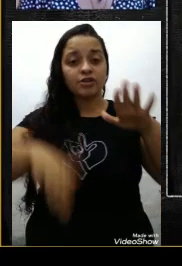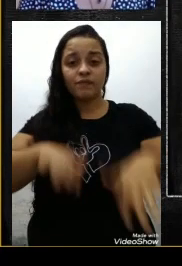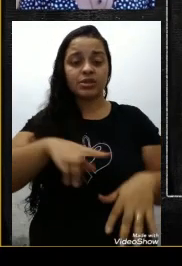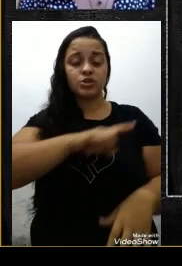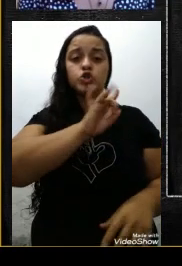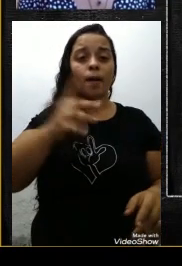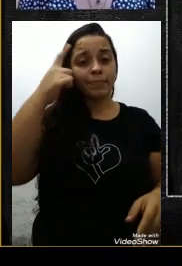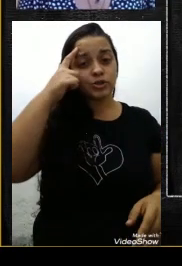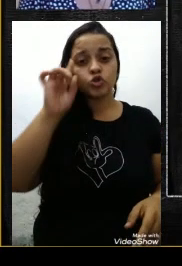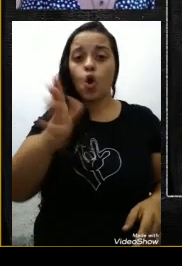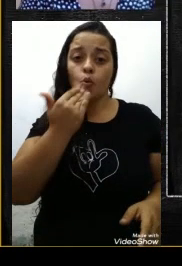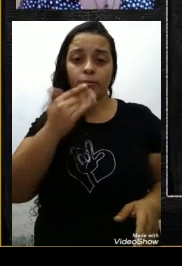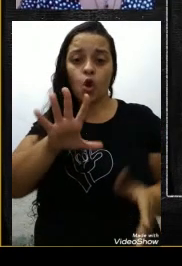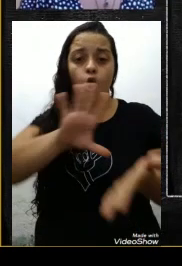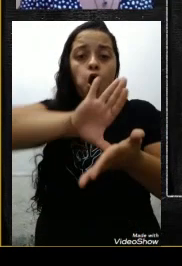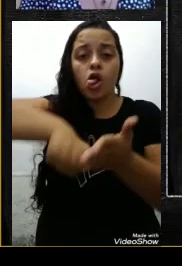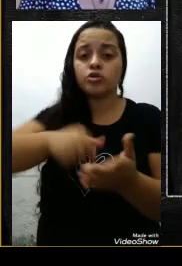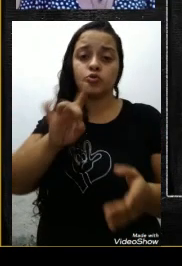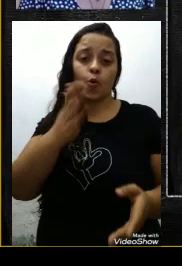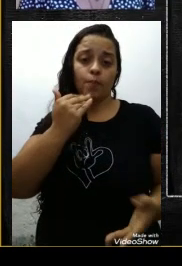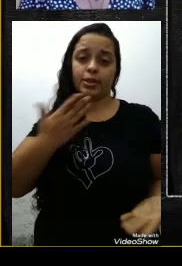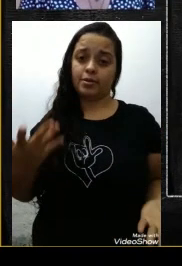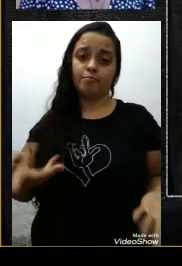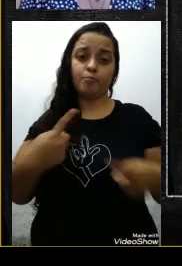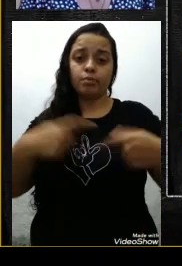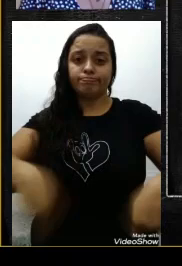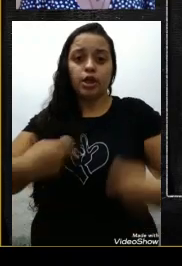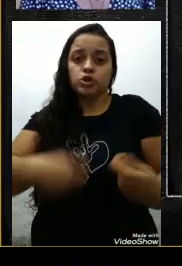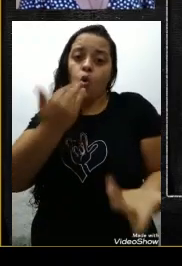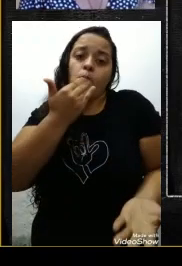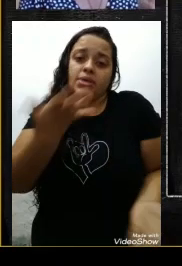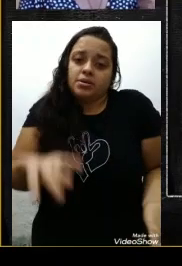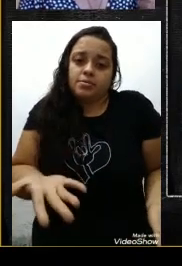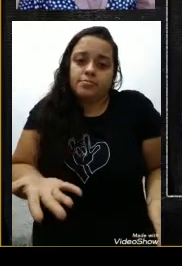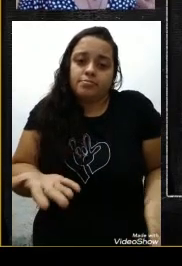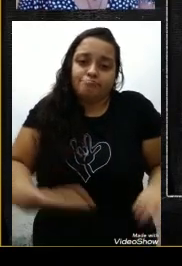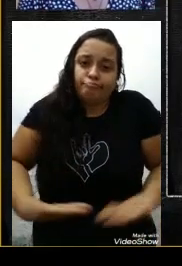tirar de dentro dos celeiros a comida necessária para sua própria sobrevivência.